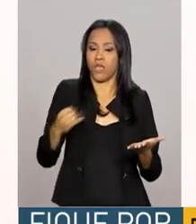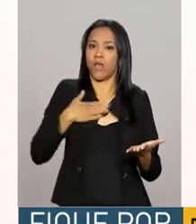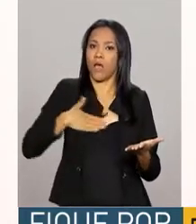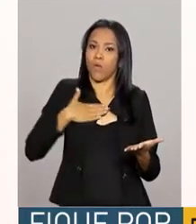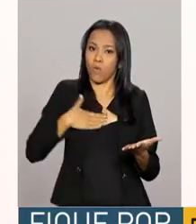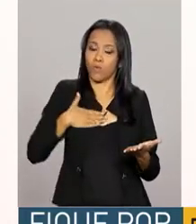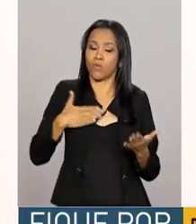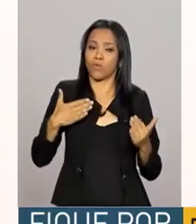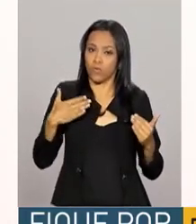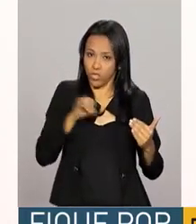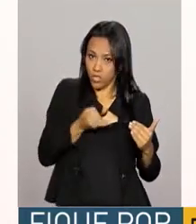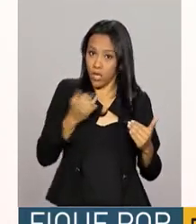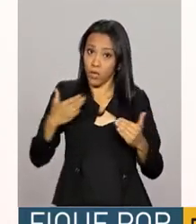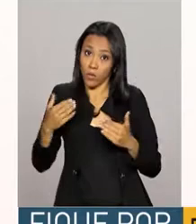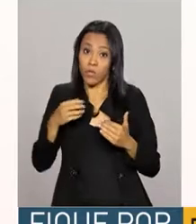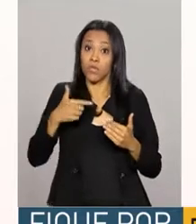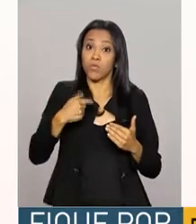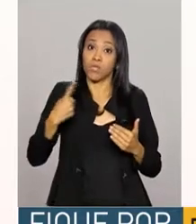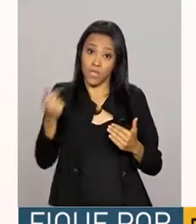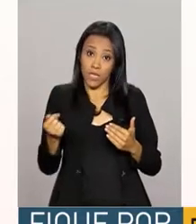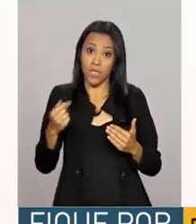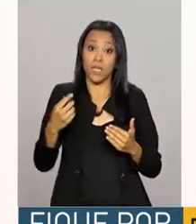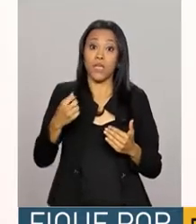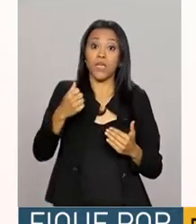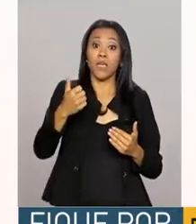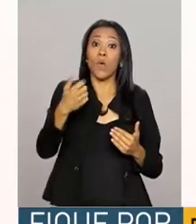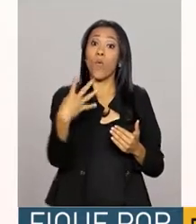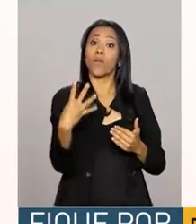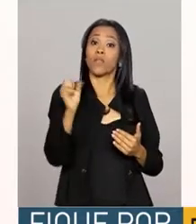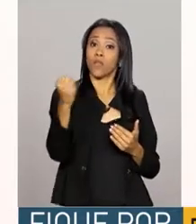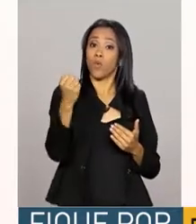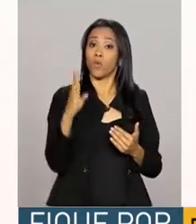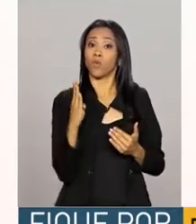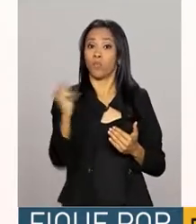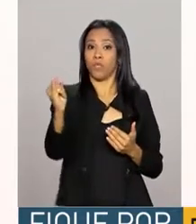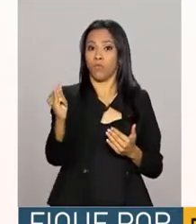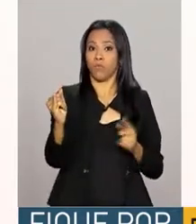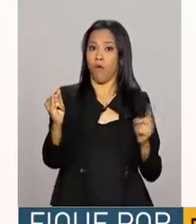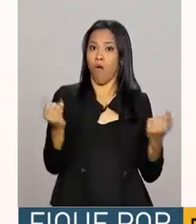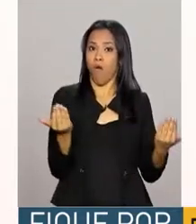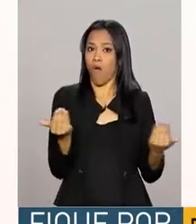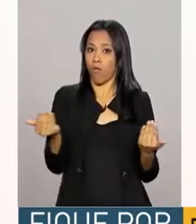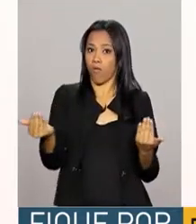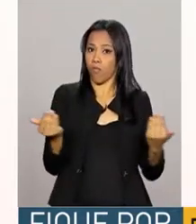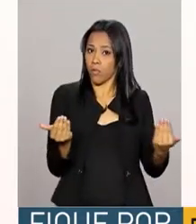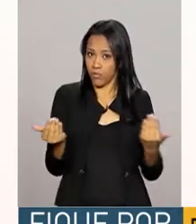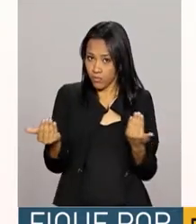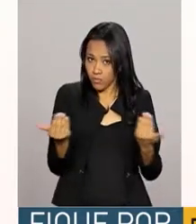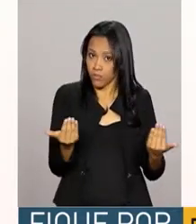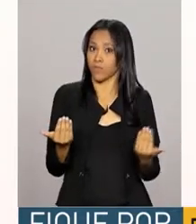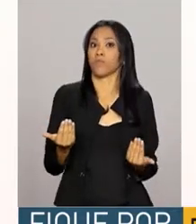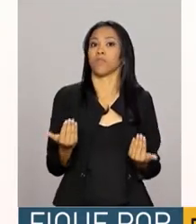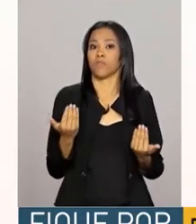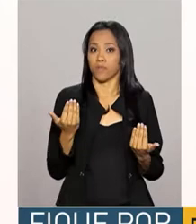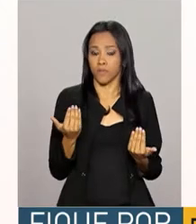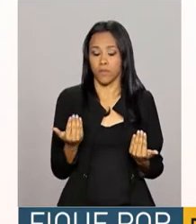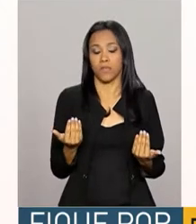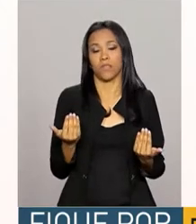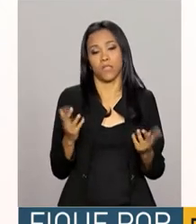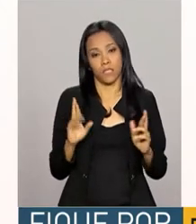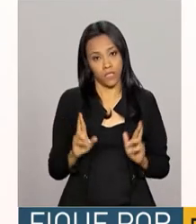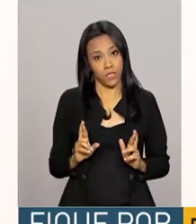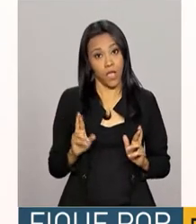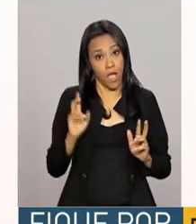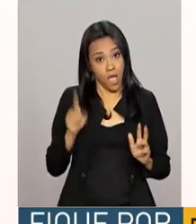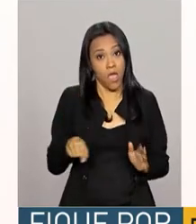2017 era 19 passou a 48 bilhões vejam a diferença né a fonte do